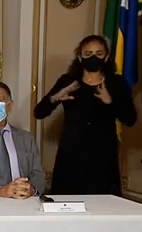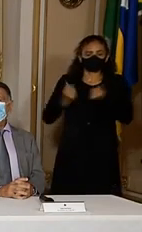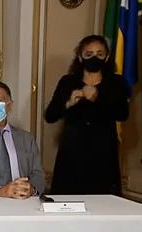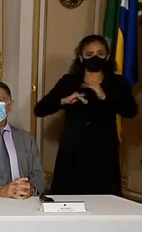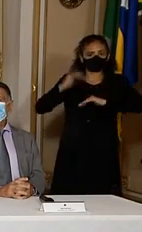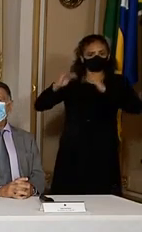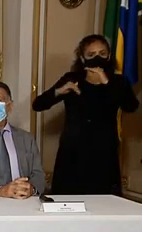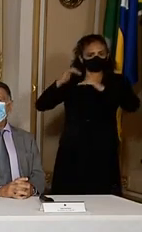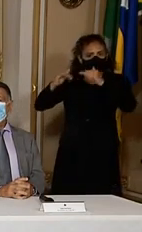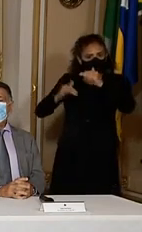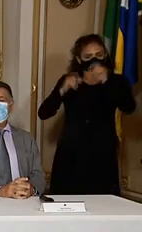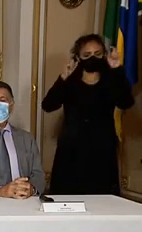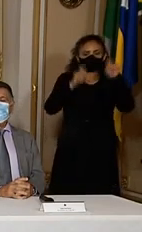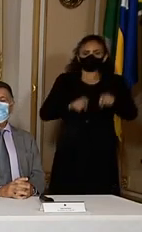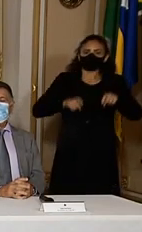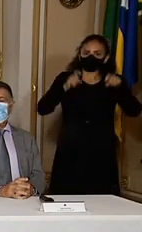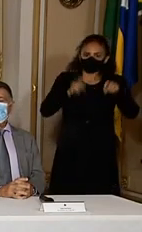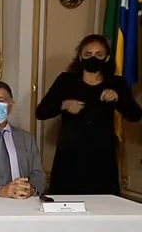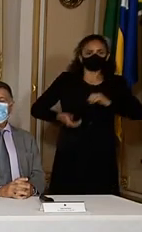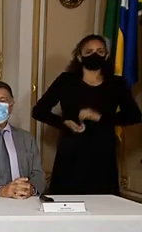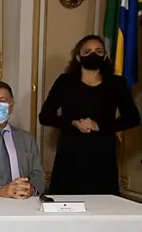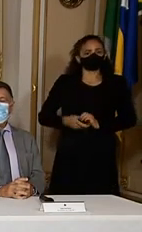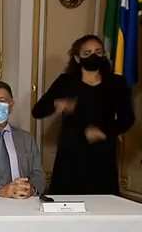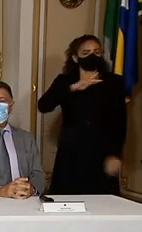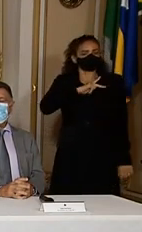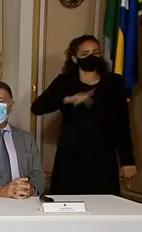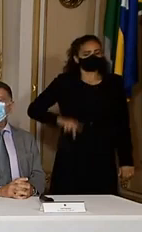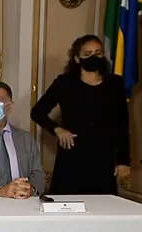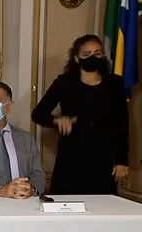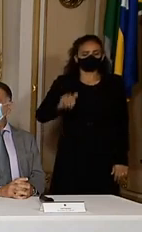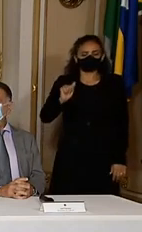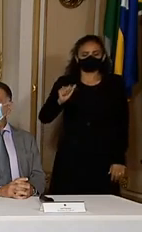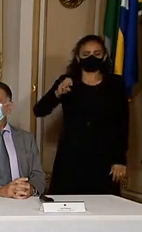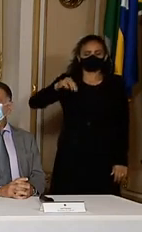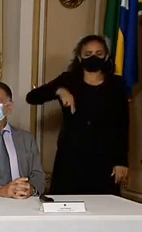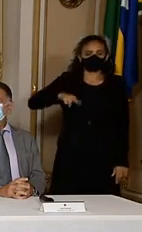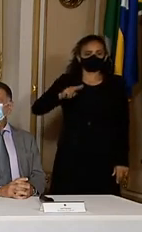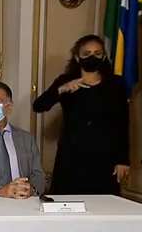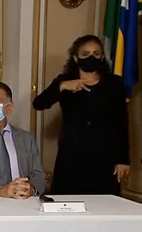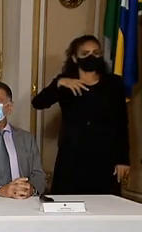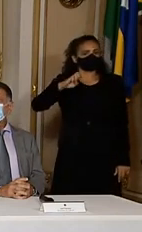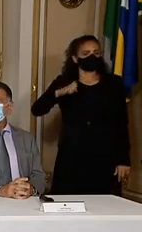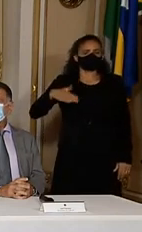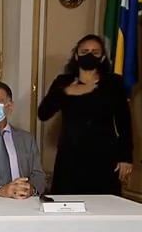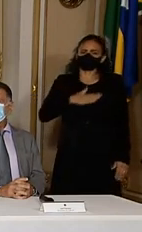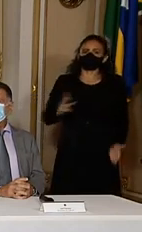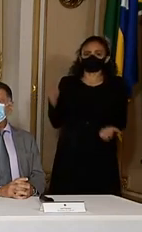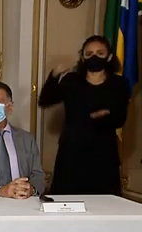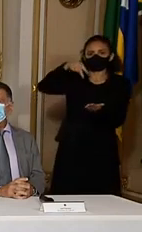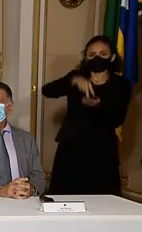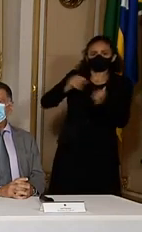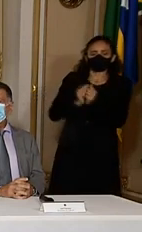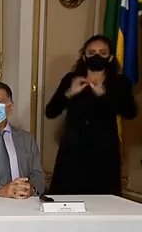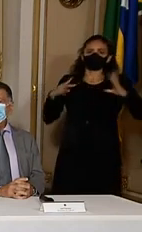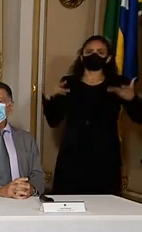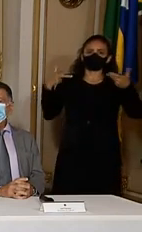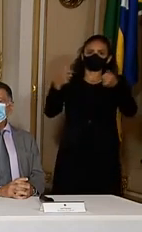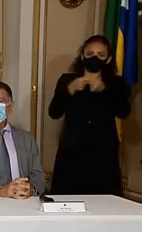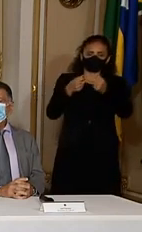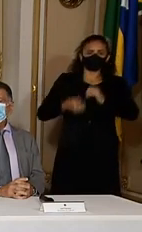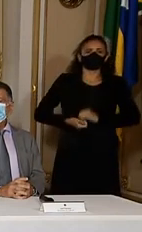Desenvolvimento Agrário Claudiano Martins Filho e o presidente da amupe José patriota é uma satisfação está aqui com os senhores